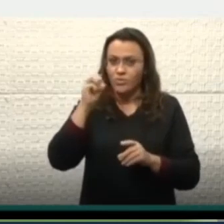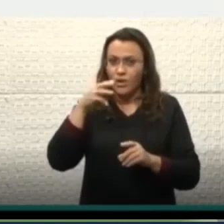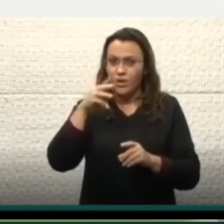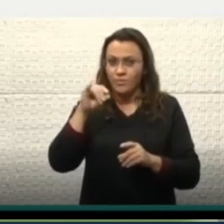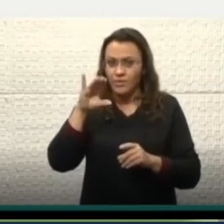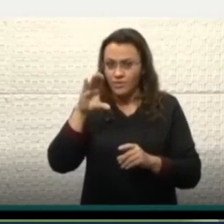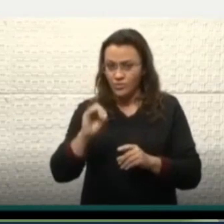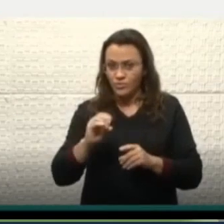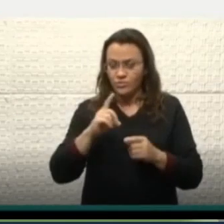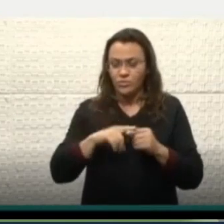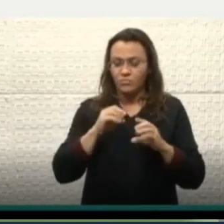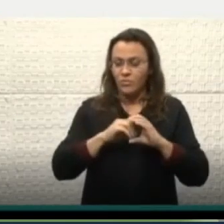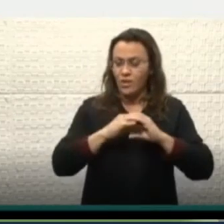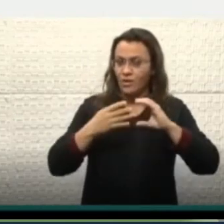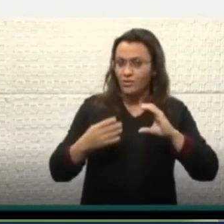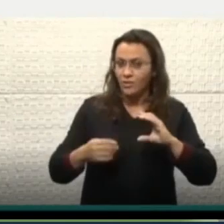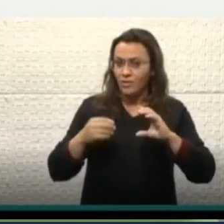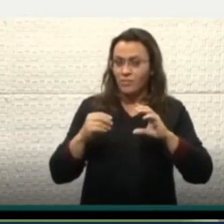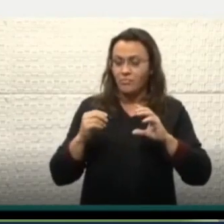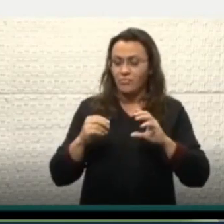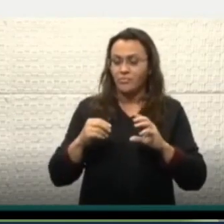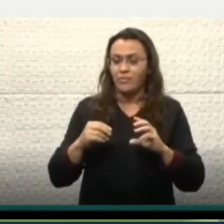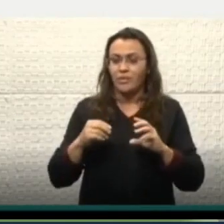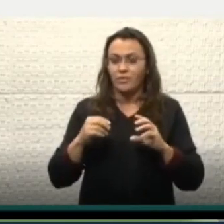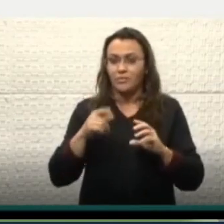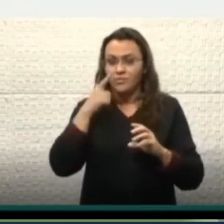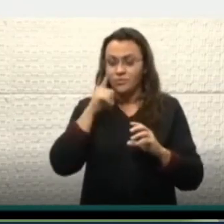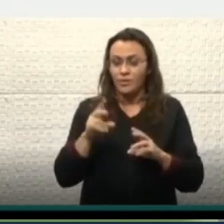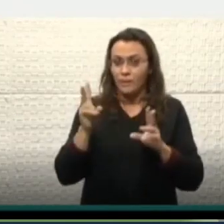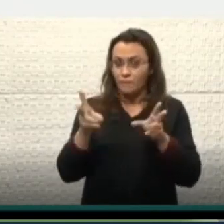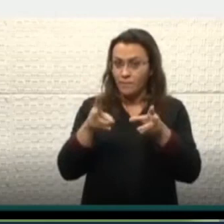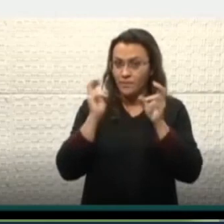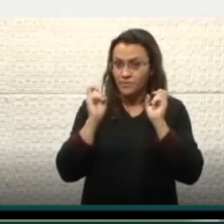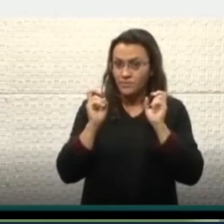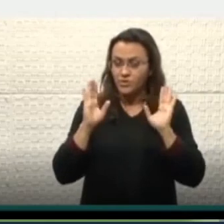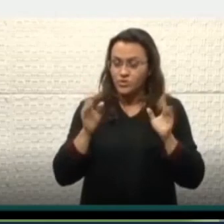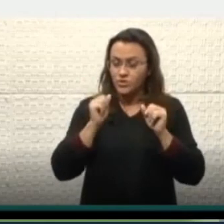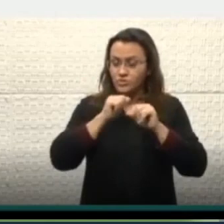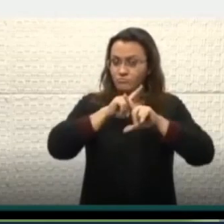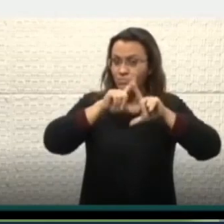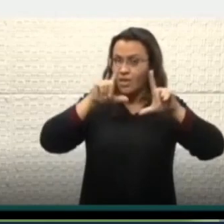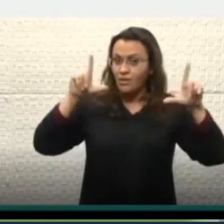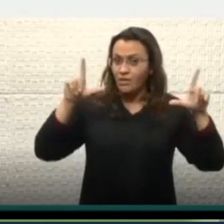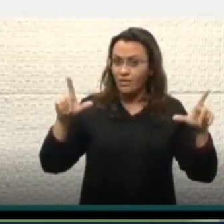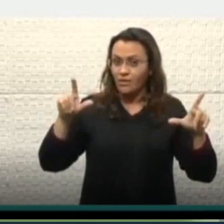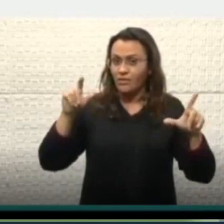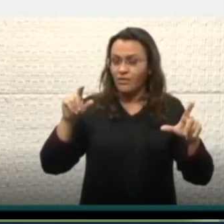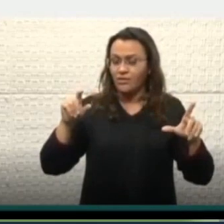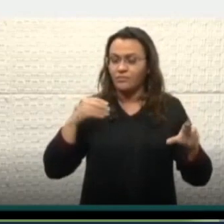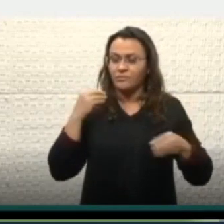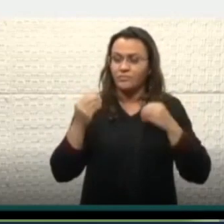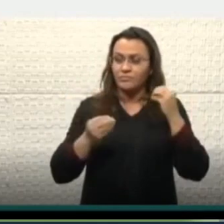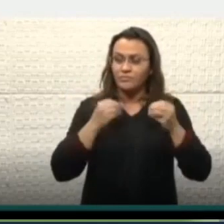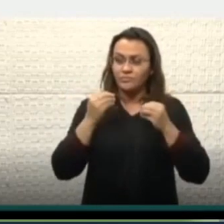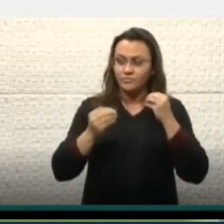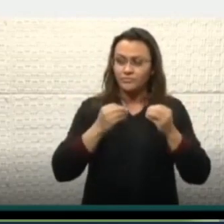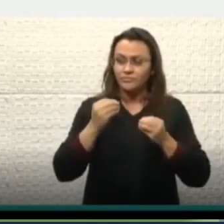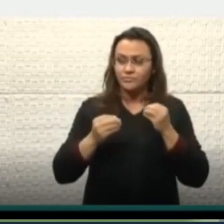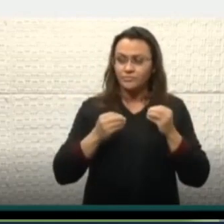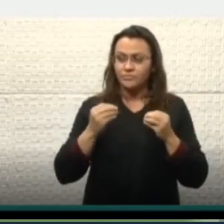Então, essa característica permite a gente fazer a identificação bem clara desses mecanismos,